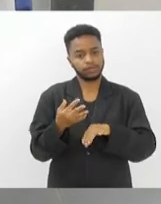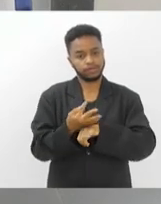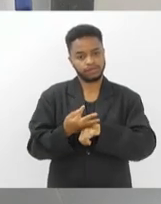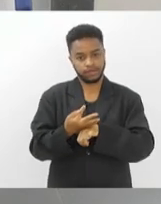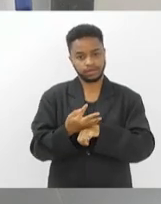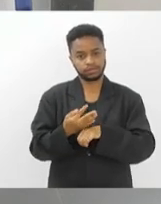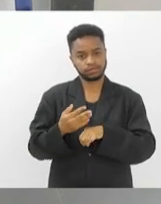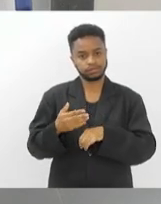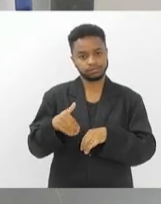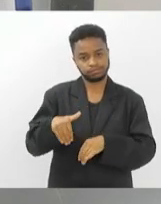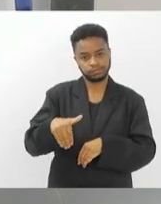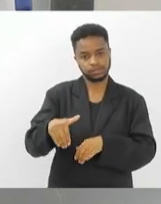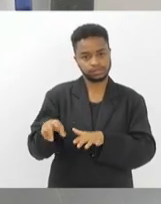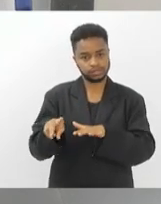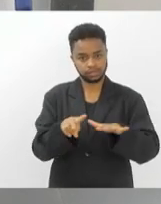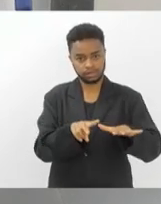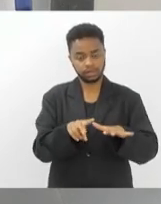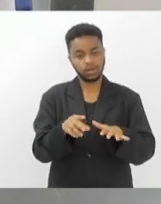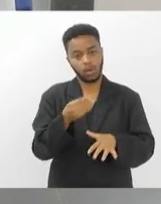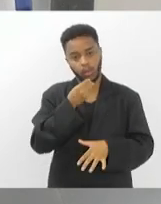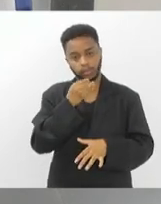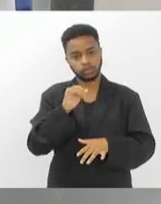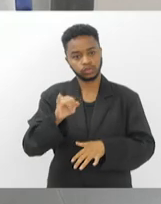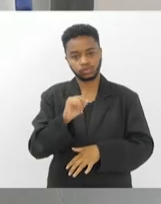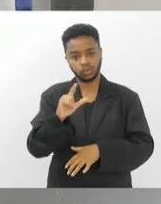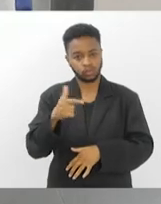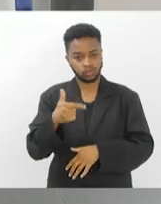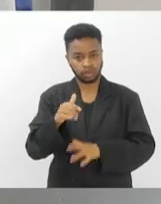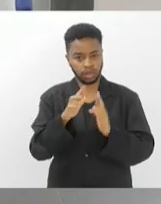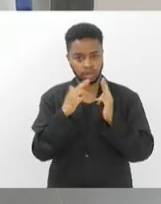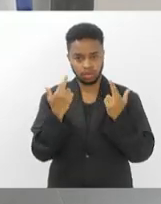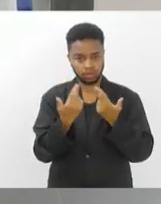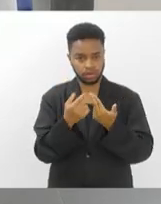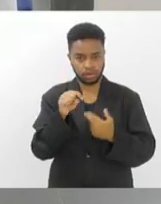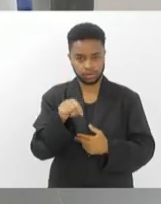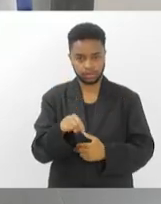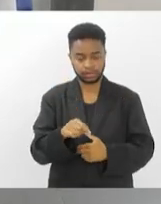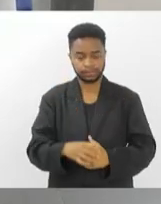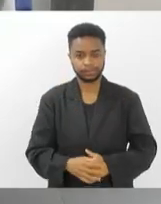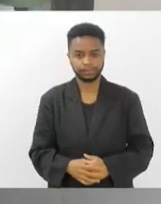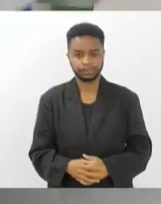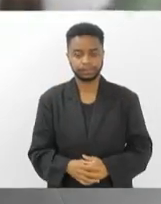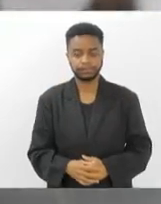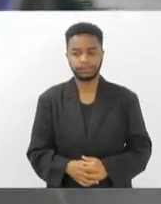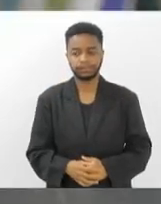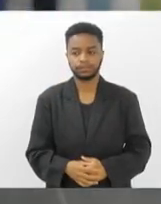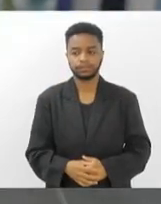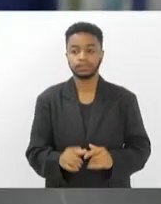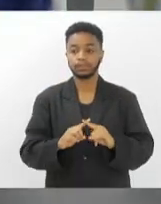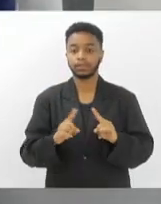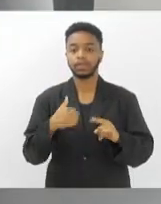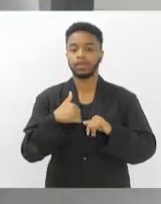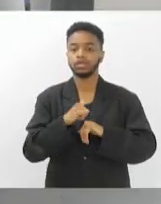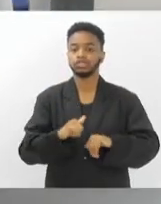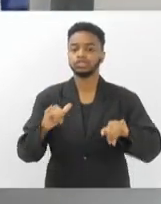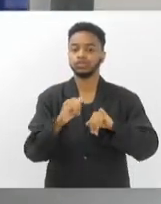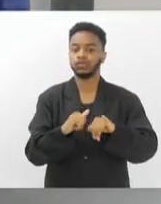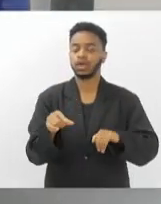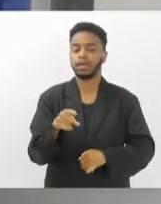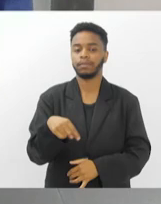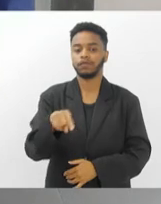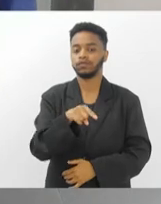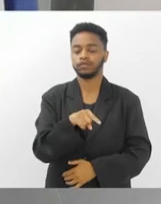semana. Obviamente, durante o mês de julho, não teremos sessão. Mas eu vou divulgar para todos e passar para todos,